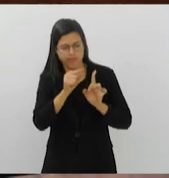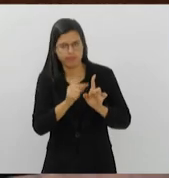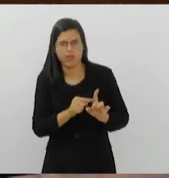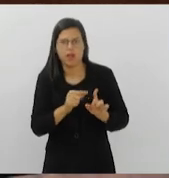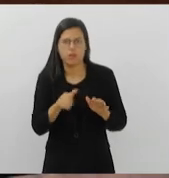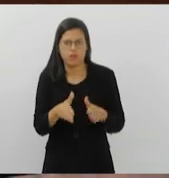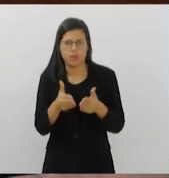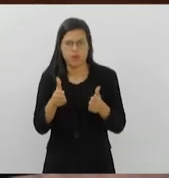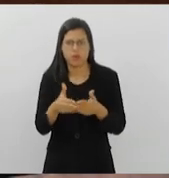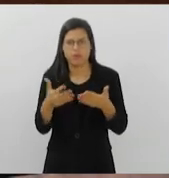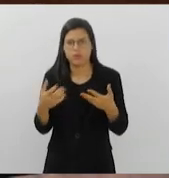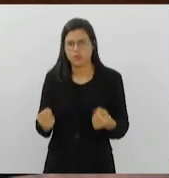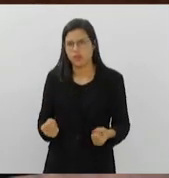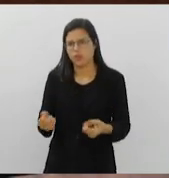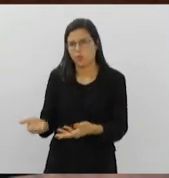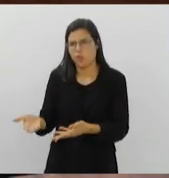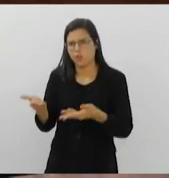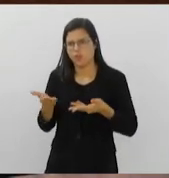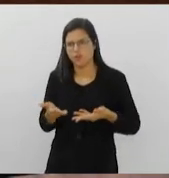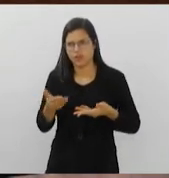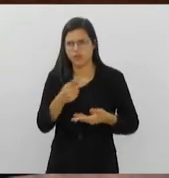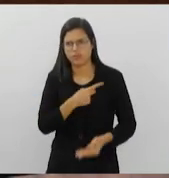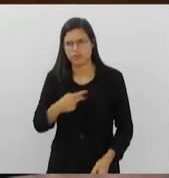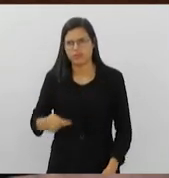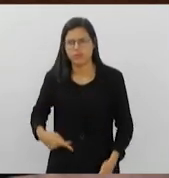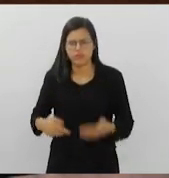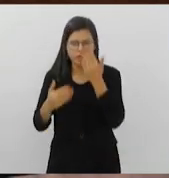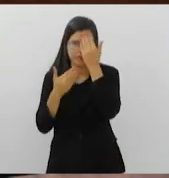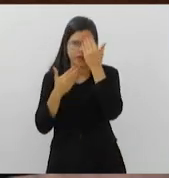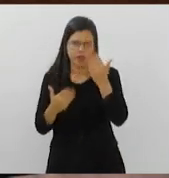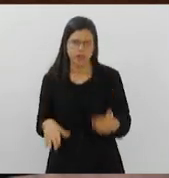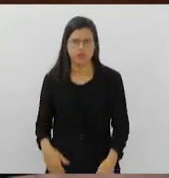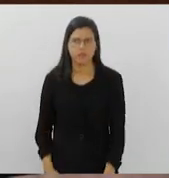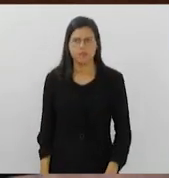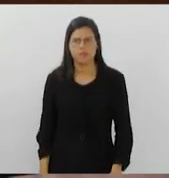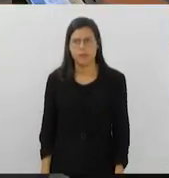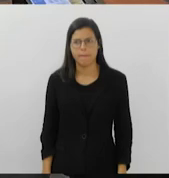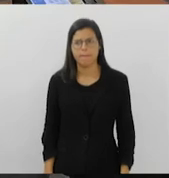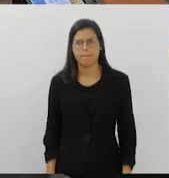aceito. Então, fica aqui o convite, senhora presidenta. Muito obrigada.